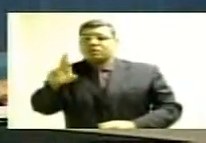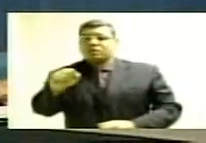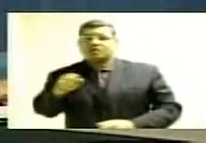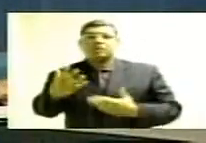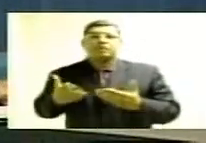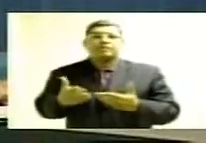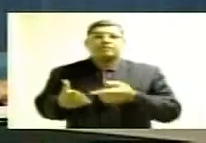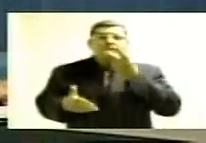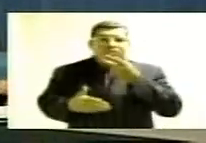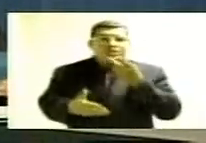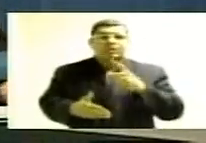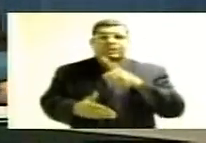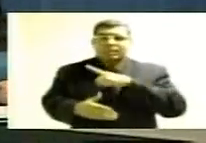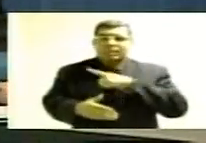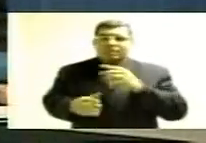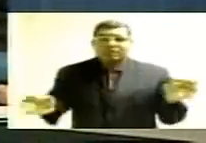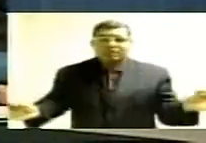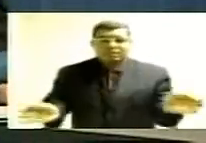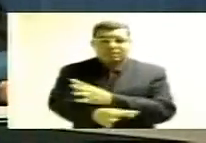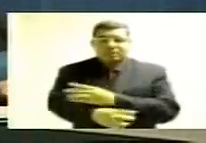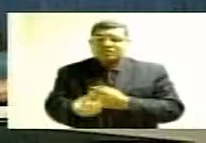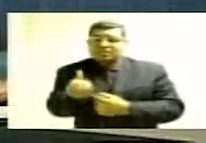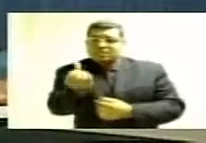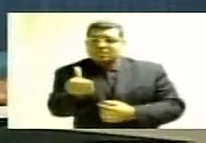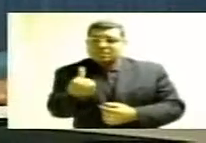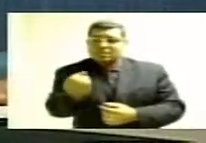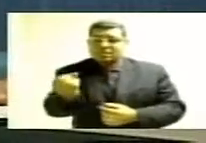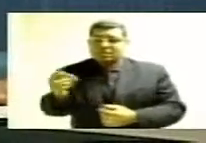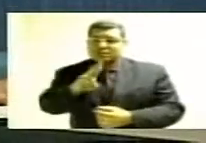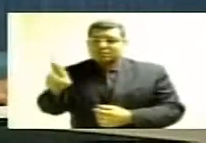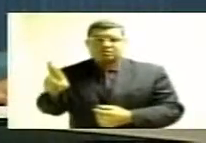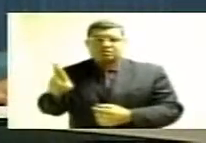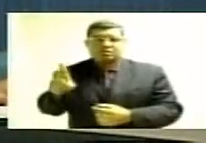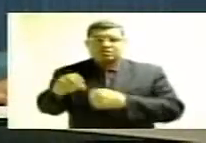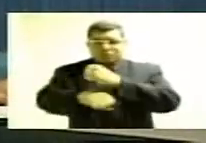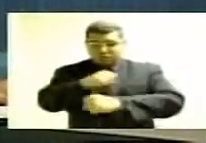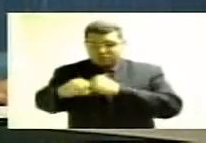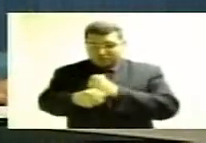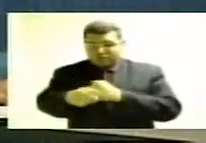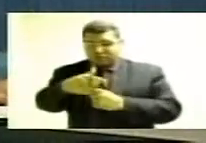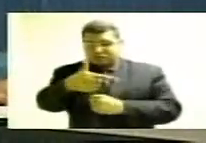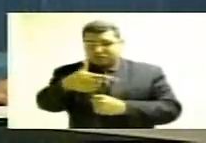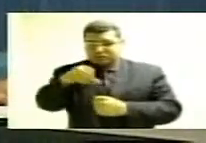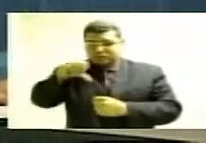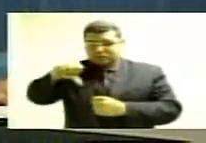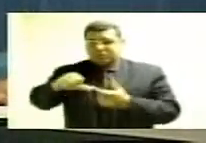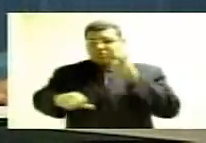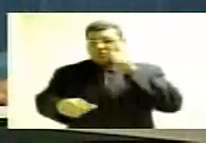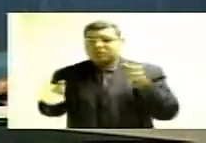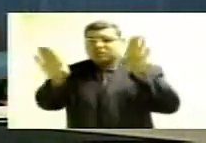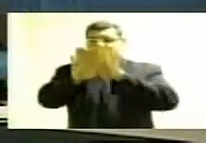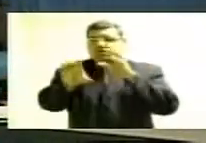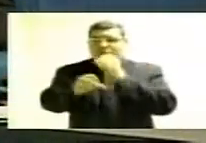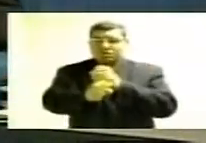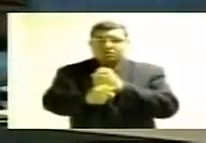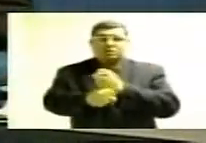governo, teve que cancelar 600 milhões de reais em 2009 para conseguir fechar as